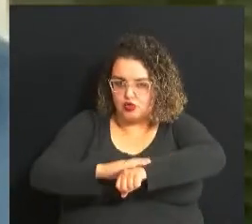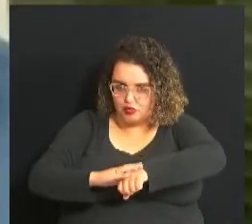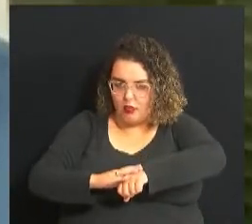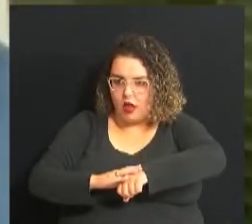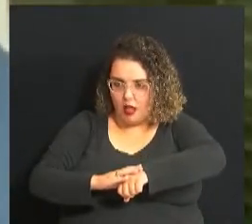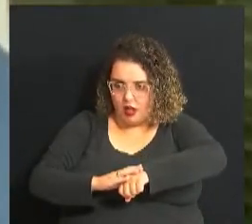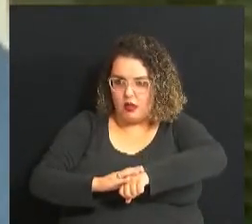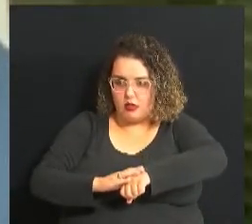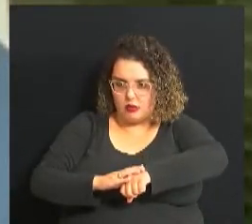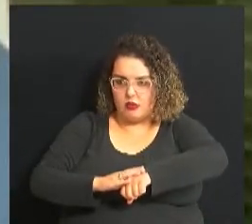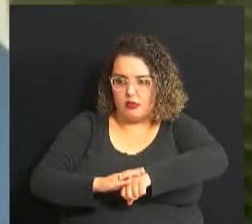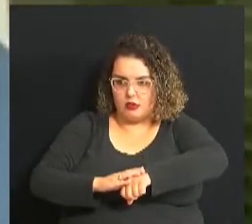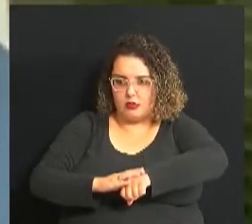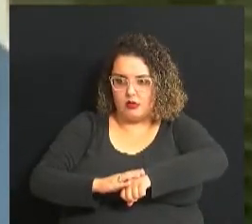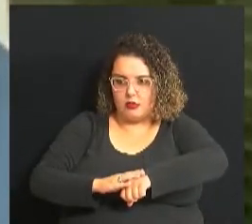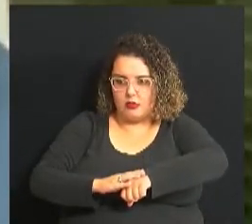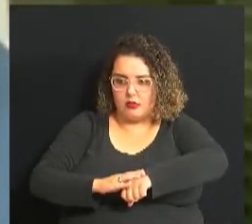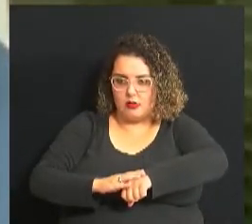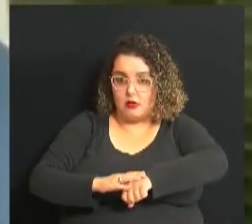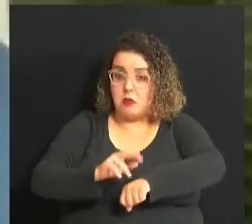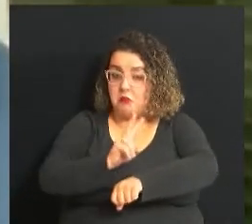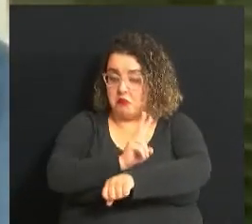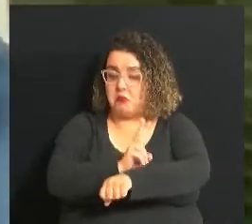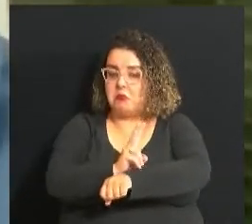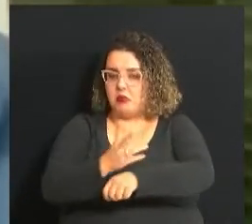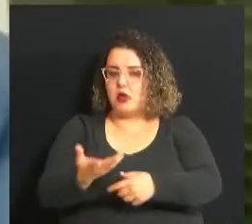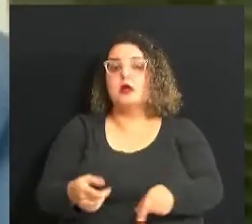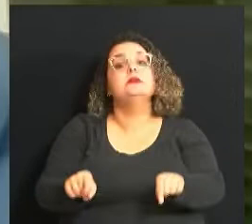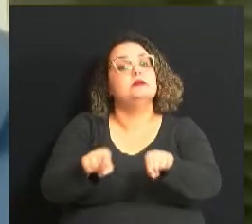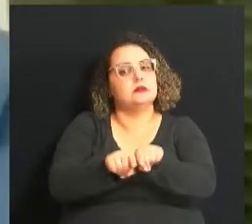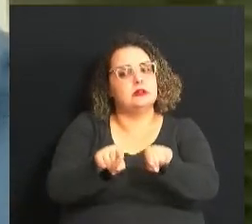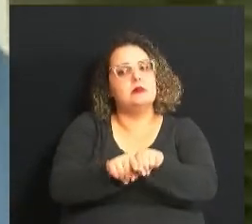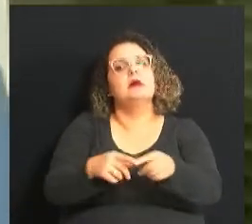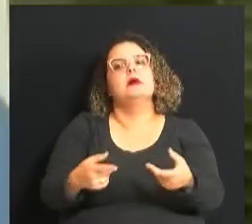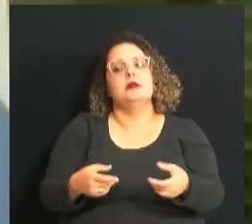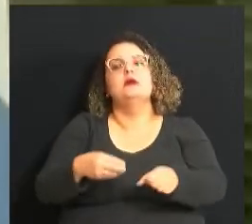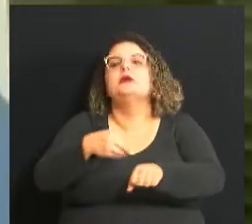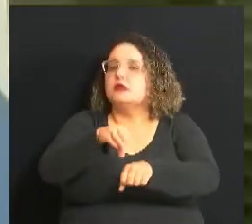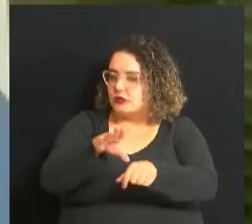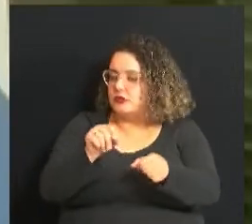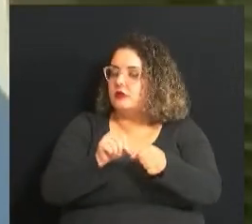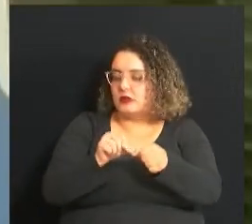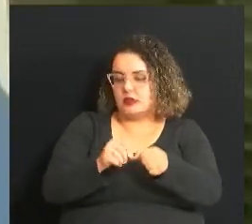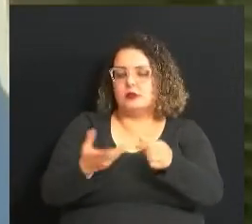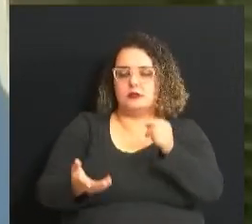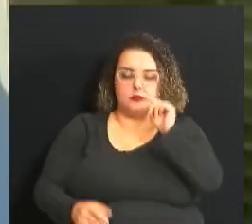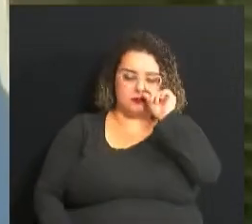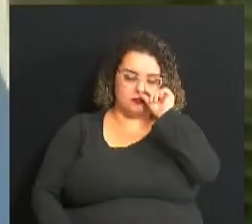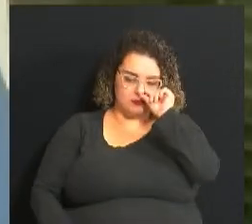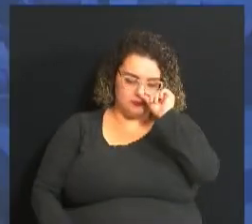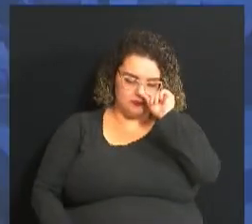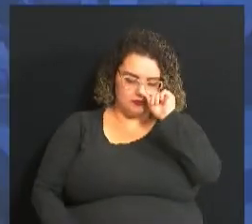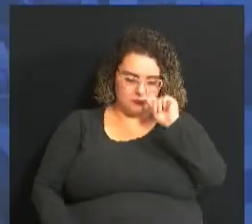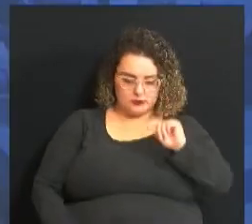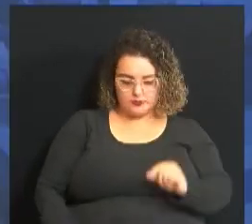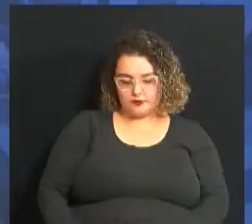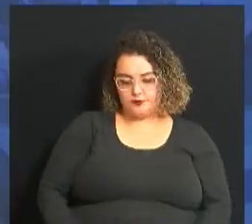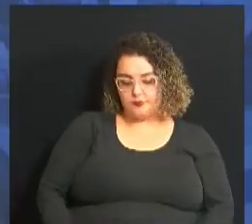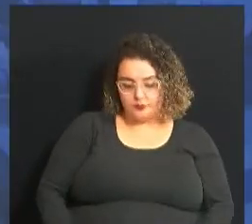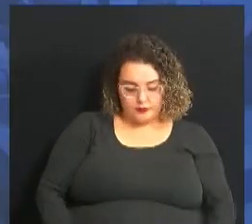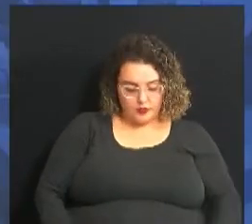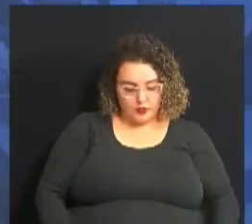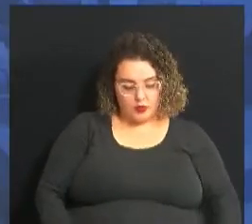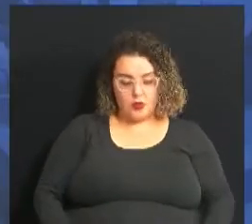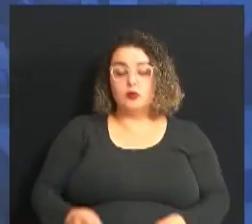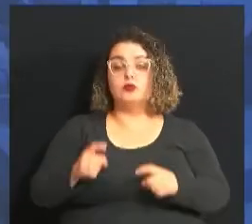que são muito zelosos por isso, eles também indicam que isso seja feito. Doutor, a gente falou aí um pouquinho de câncer de